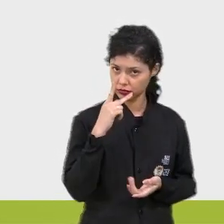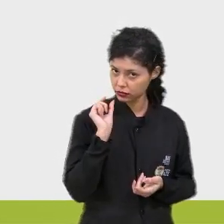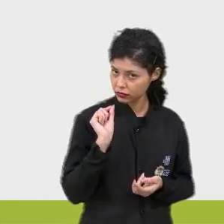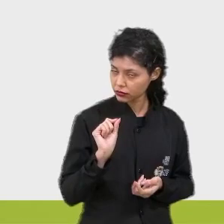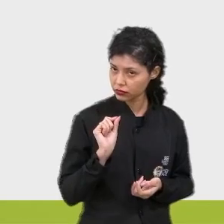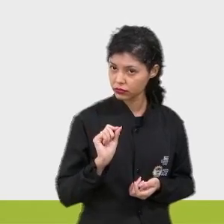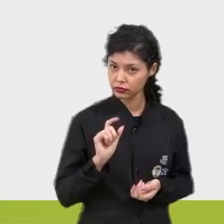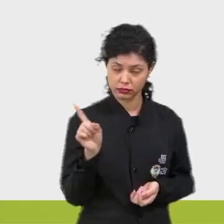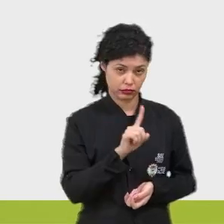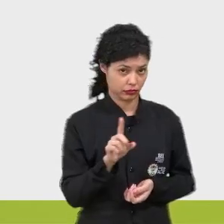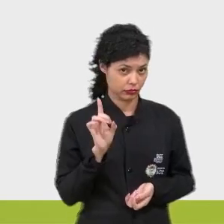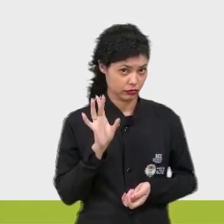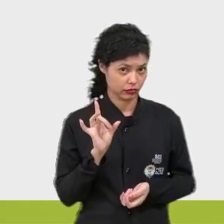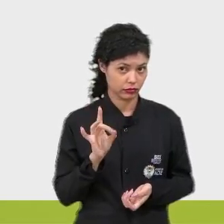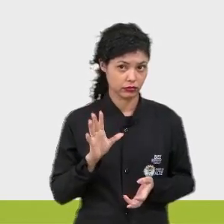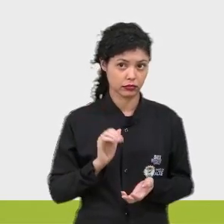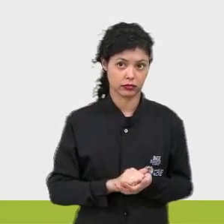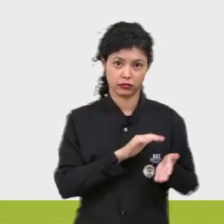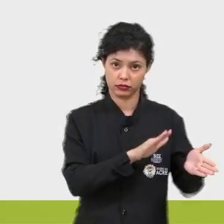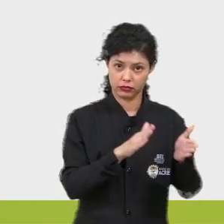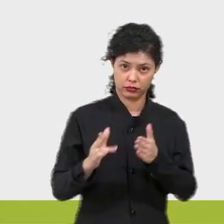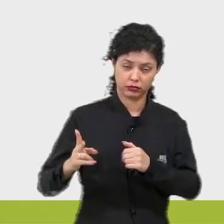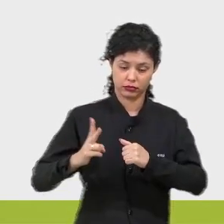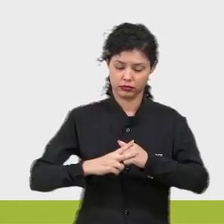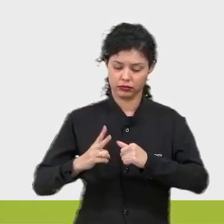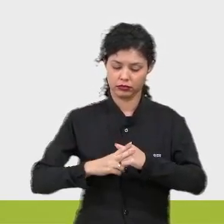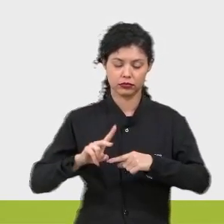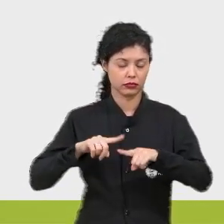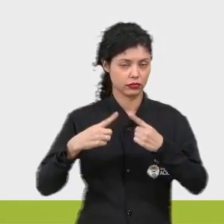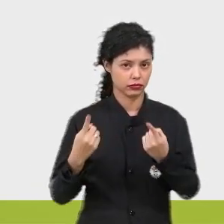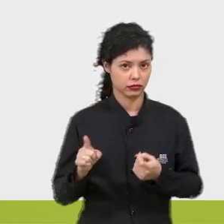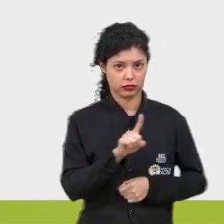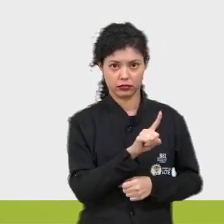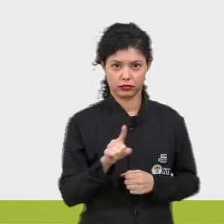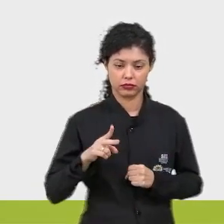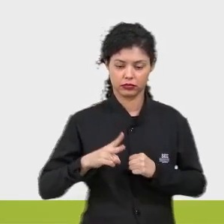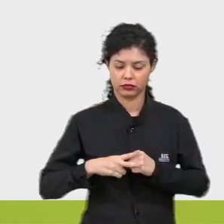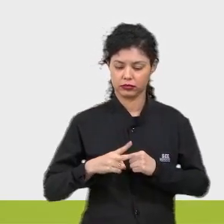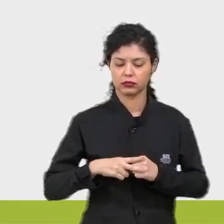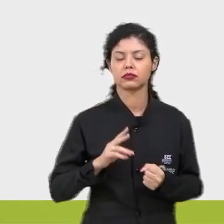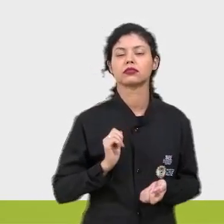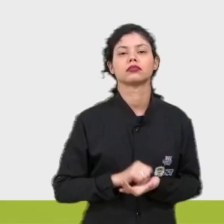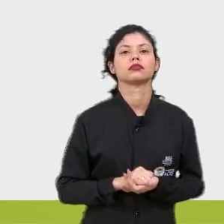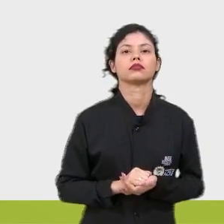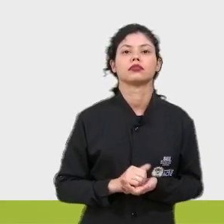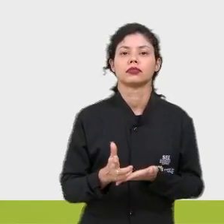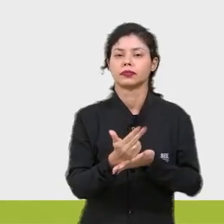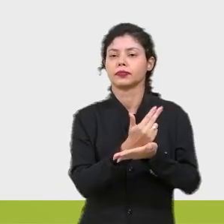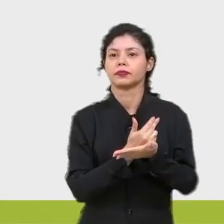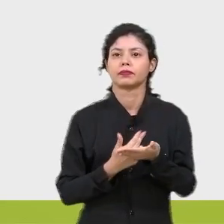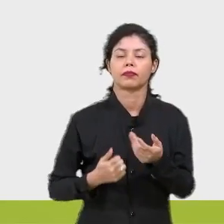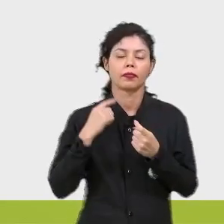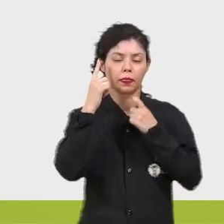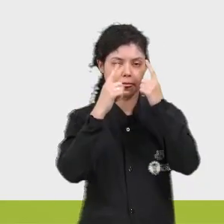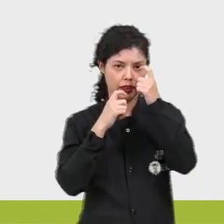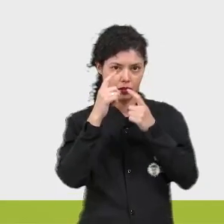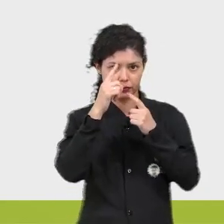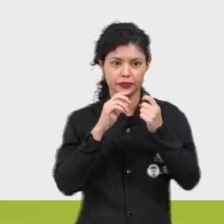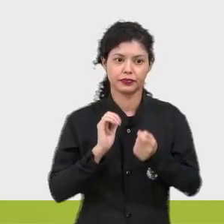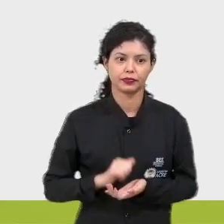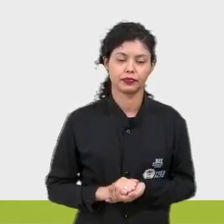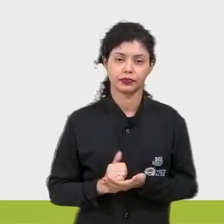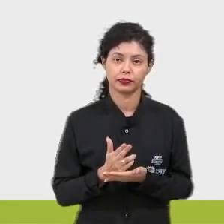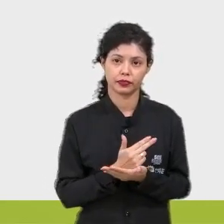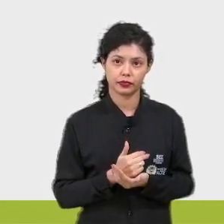aqui não só da parte verbal, mas do não verbal, que seriam os desenhos, as expressões aí